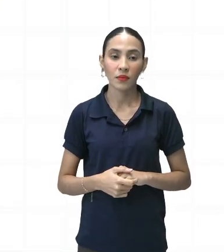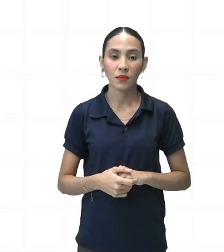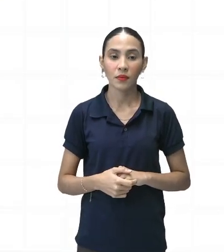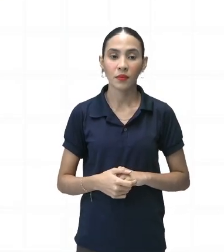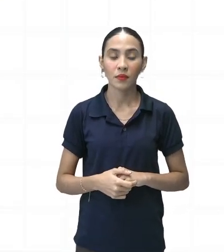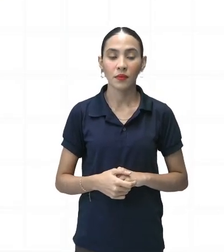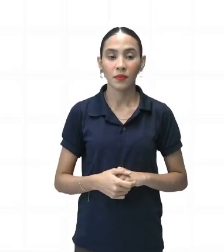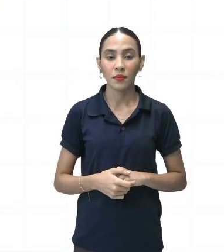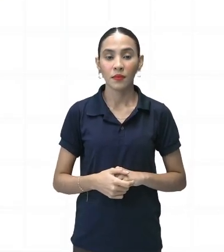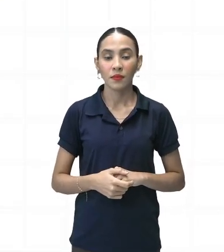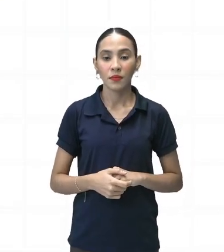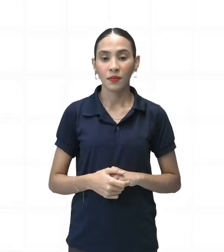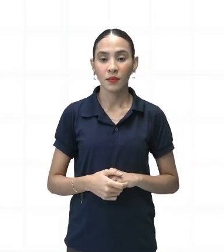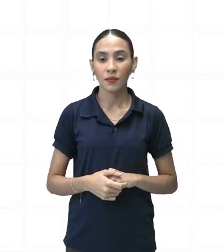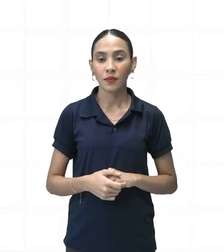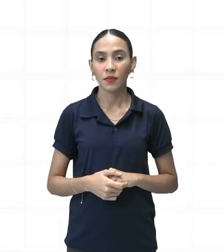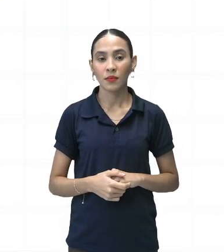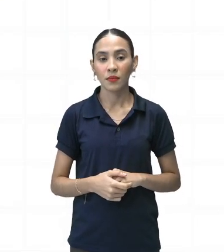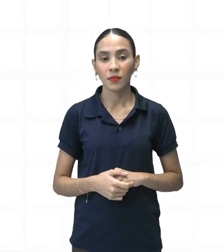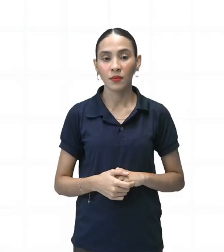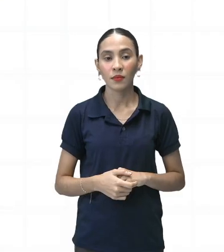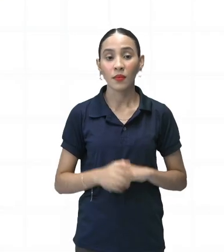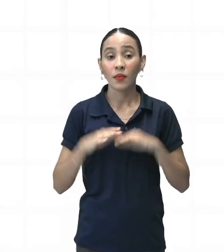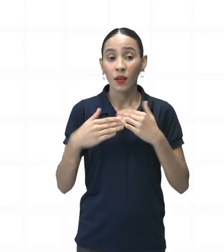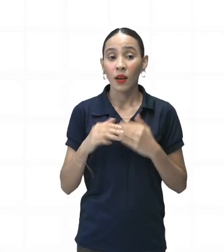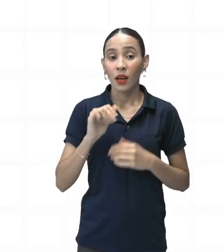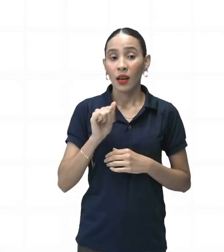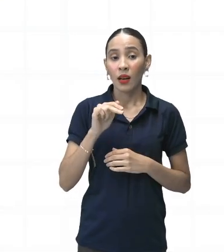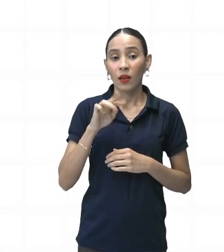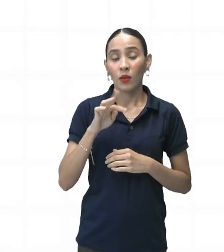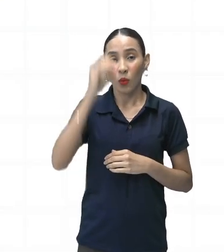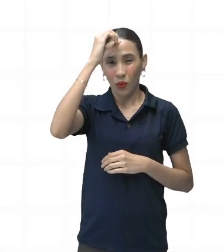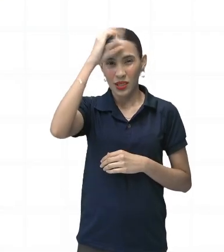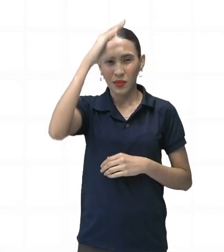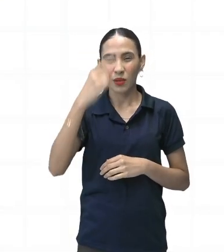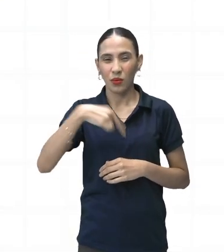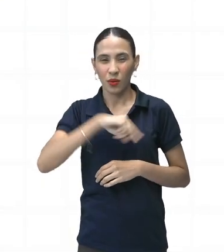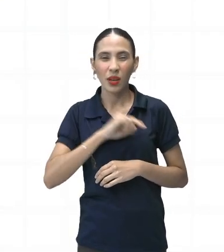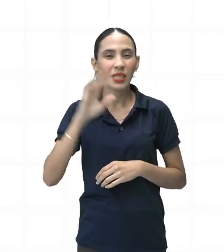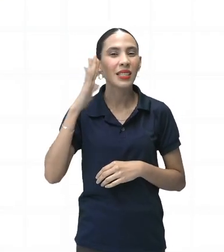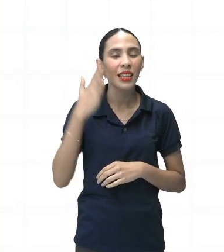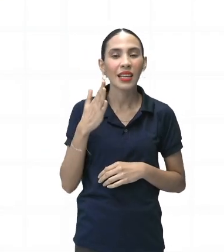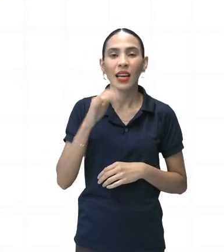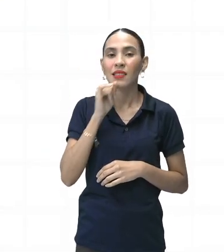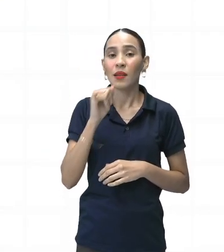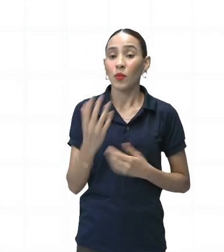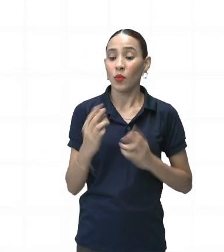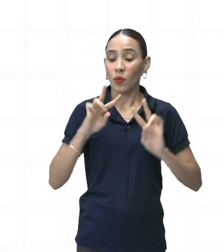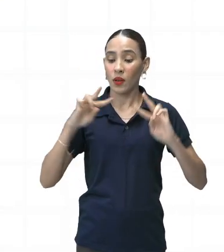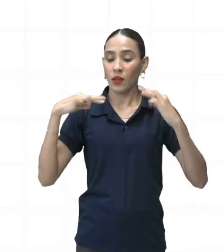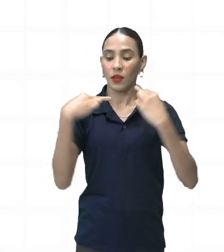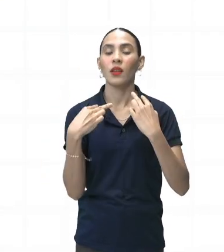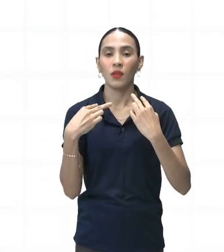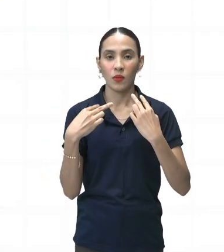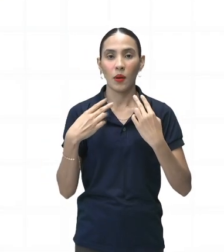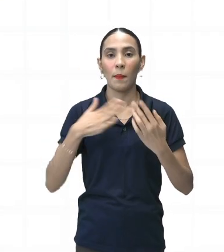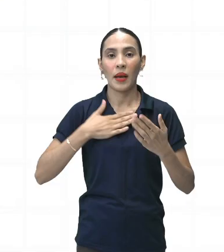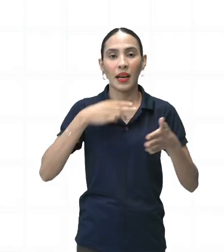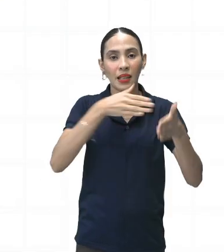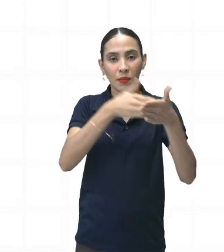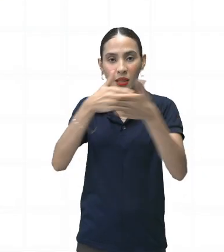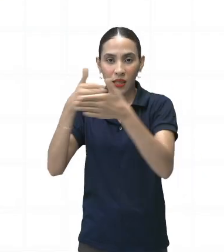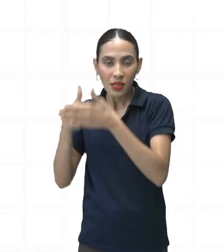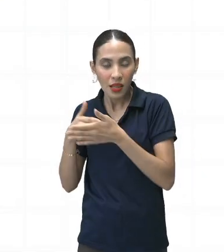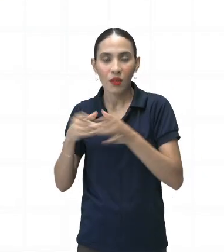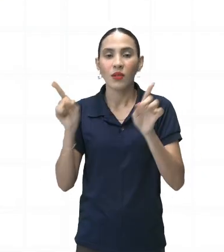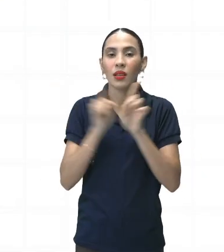Ok? Enquanto autoconhecimento, nós vamos entender esse eu a partir dos seus limites e a